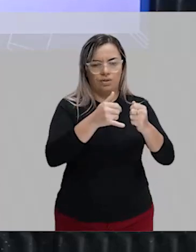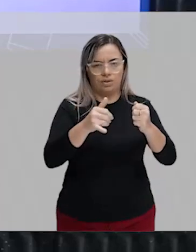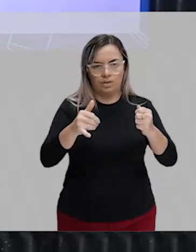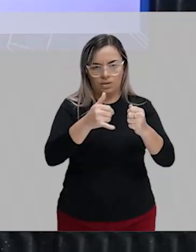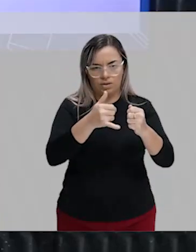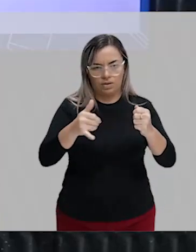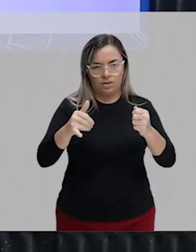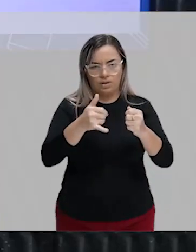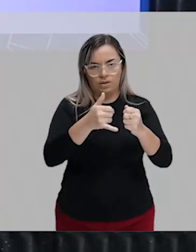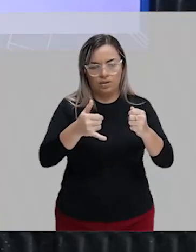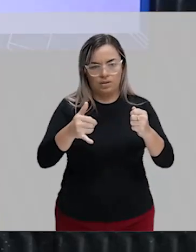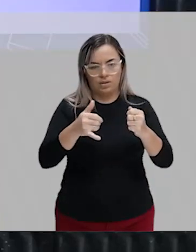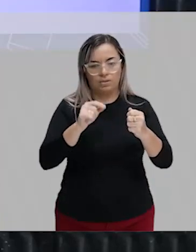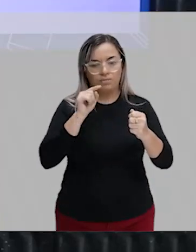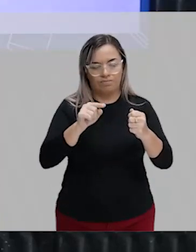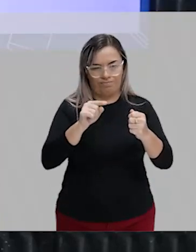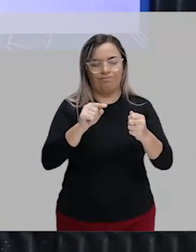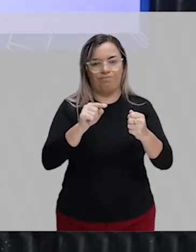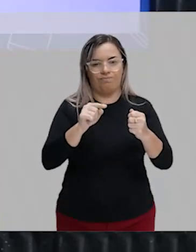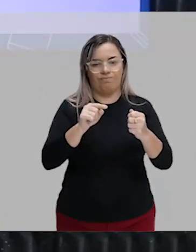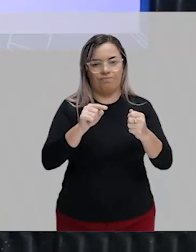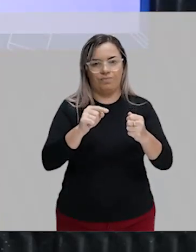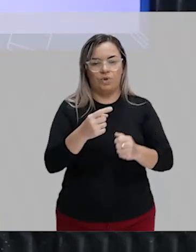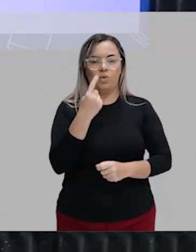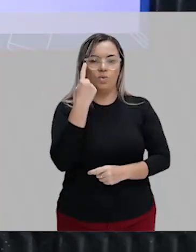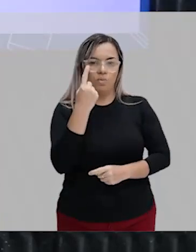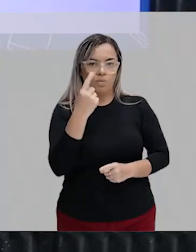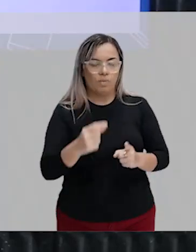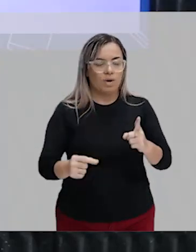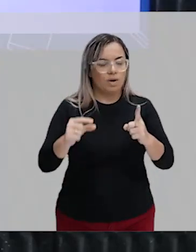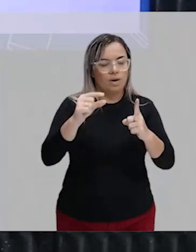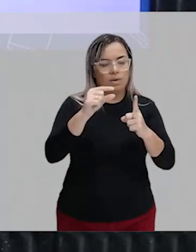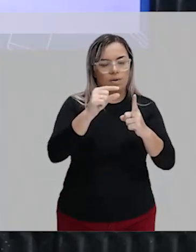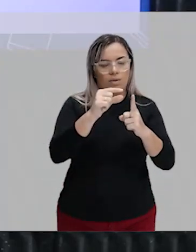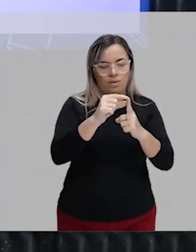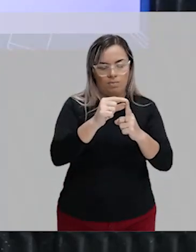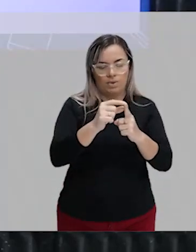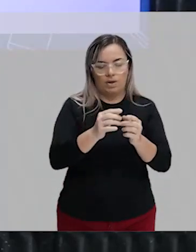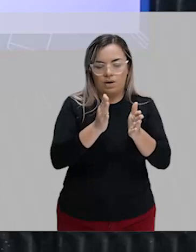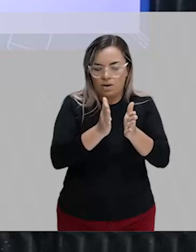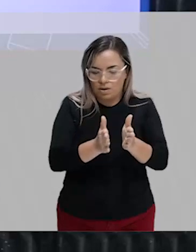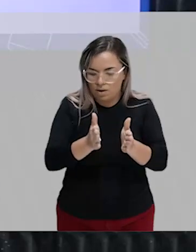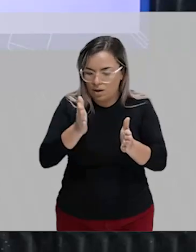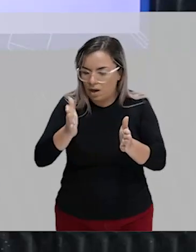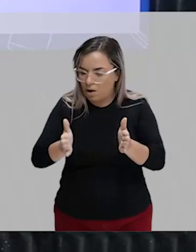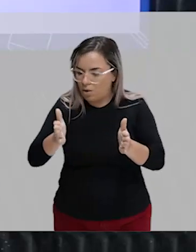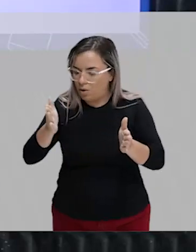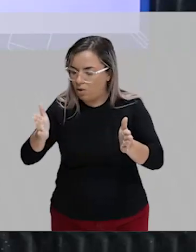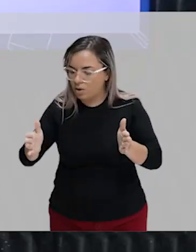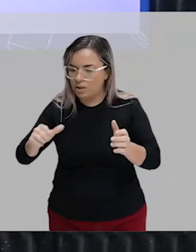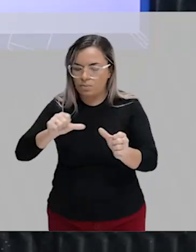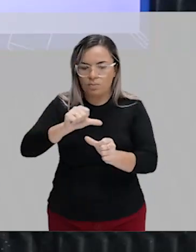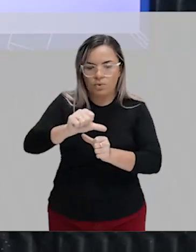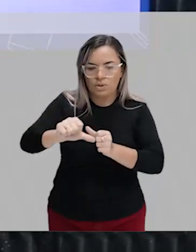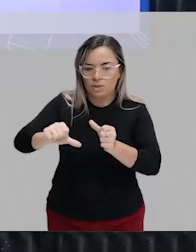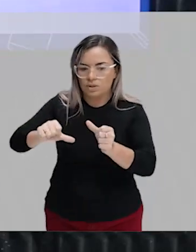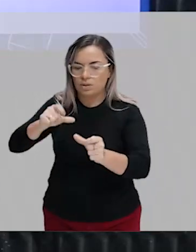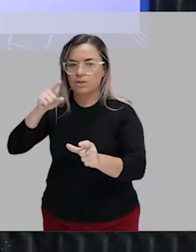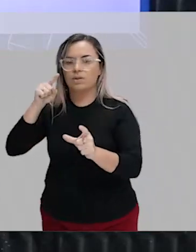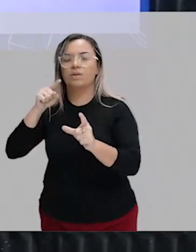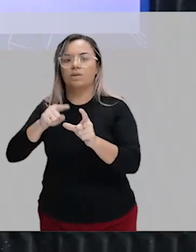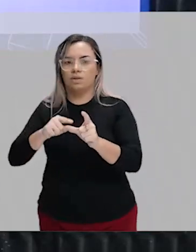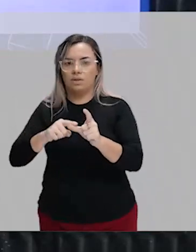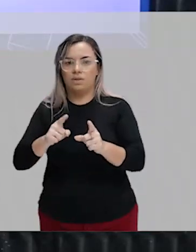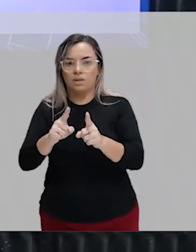mesma maneira como numa palavra, se eu mudar a sequência das letras, vai mudar a palavra, também